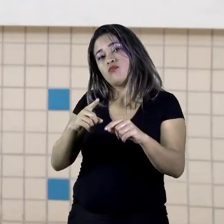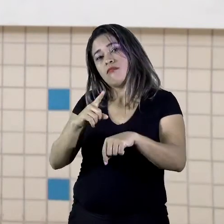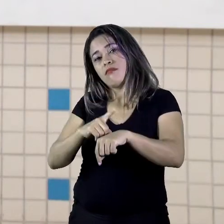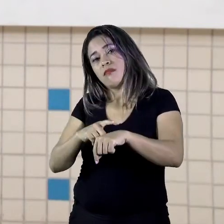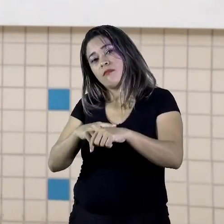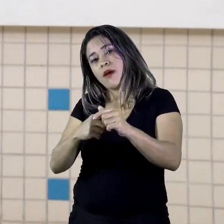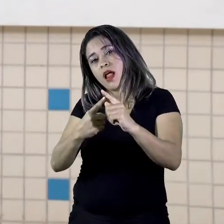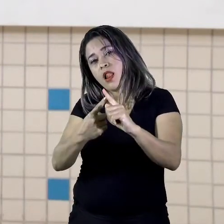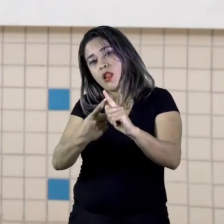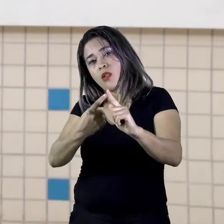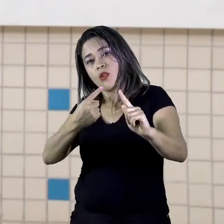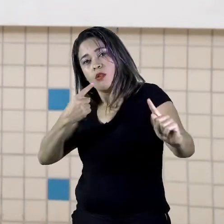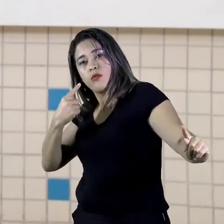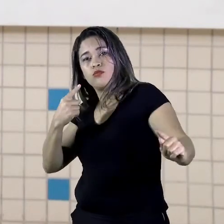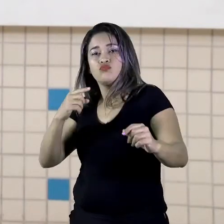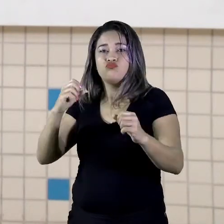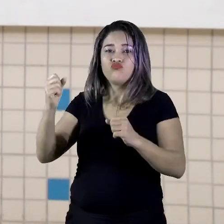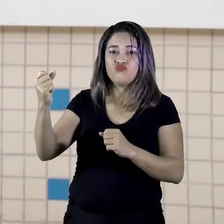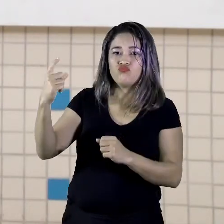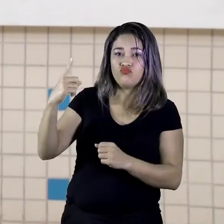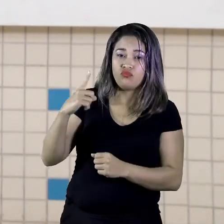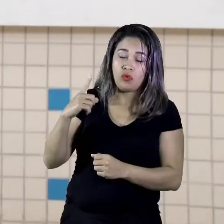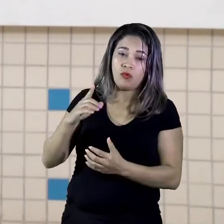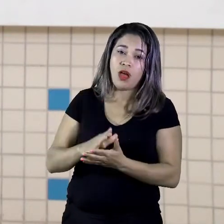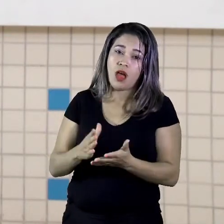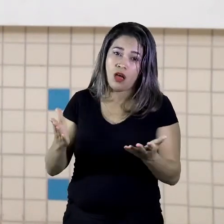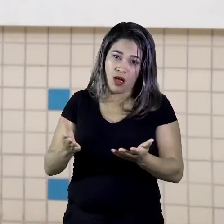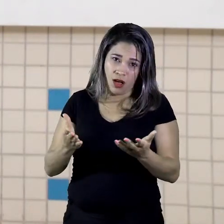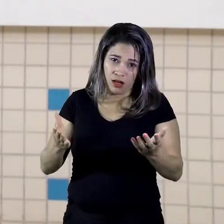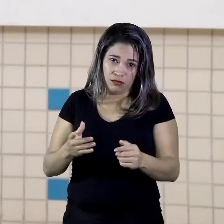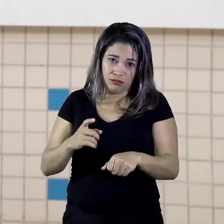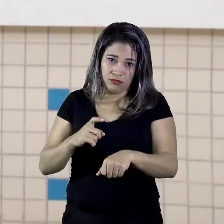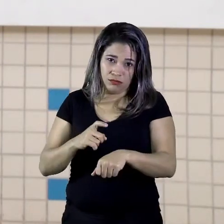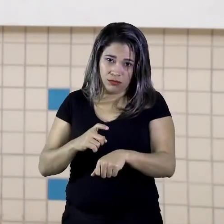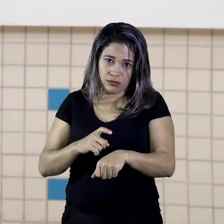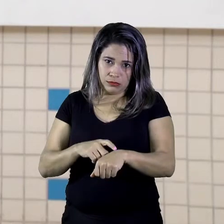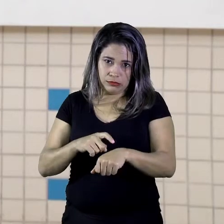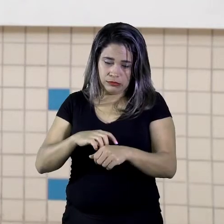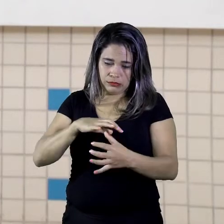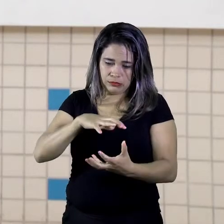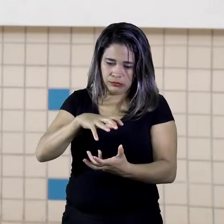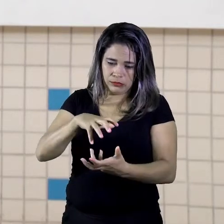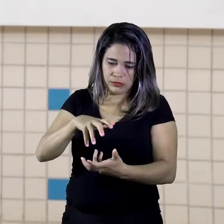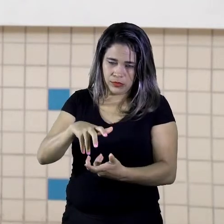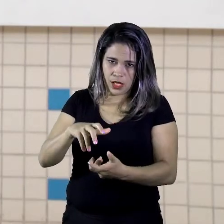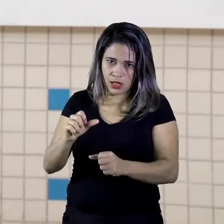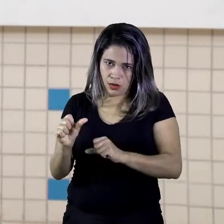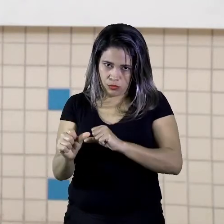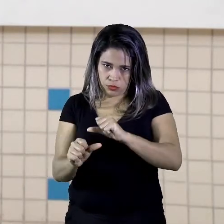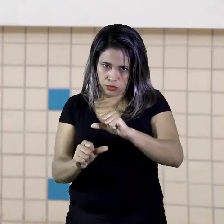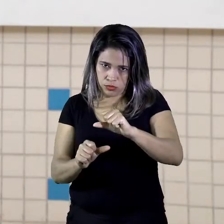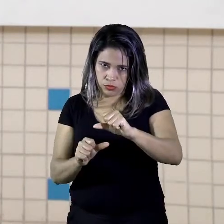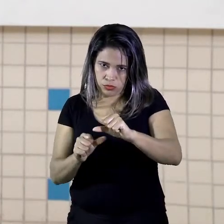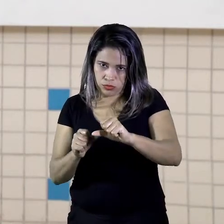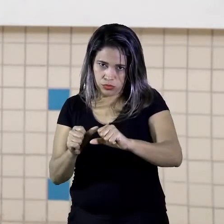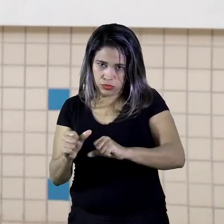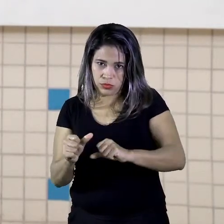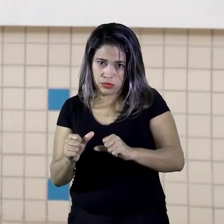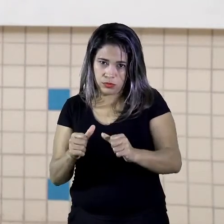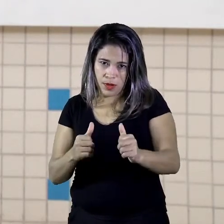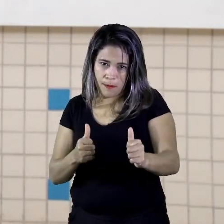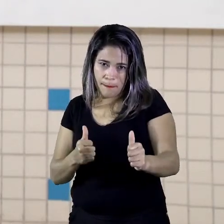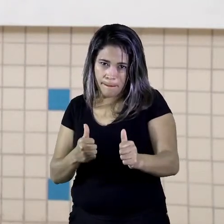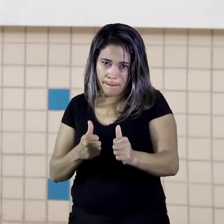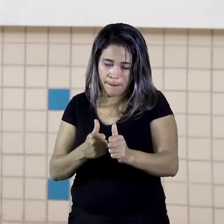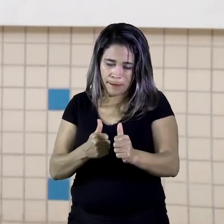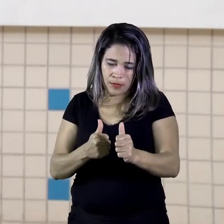nós estamos agora em um período em que a Terra ela está mudando a sua órbita para uma aproximação um pouquinho